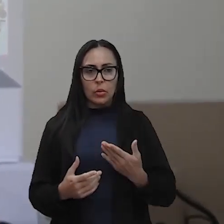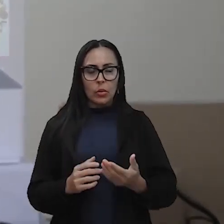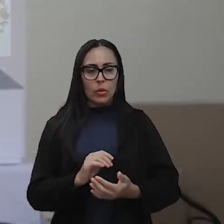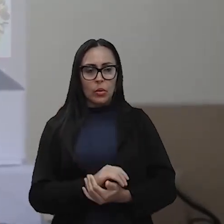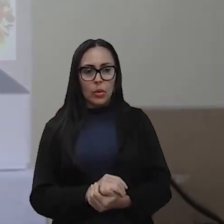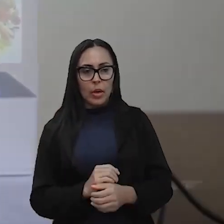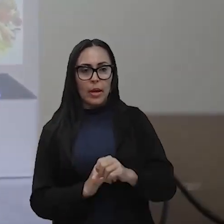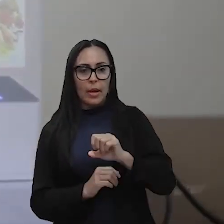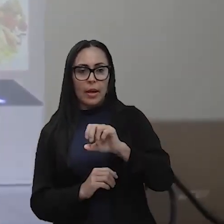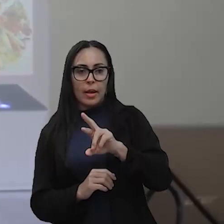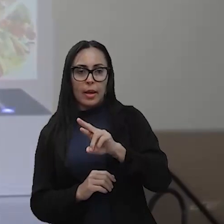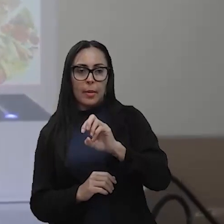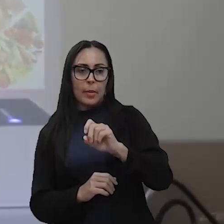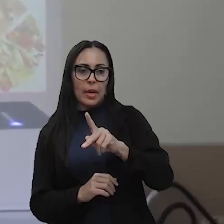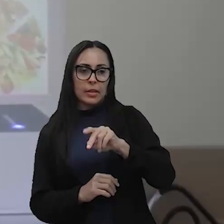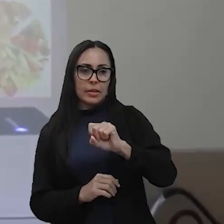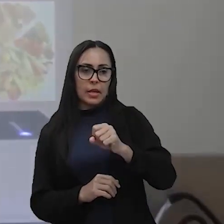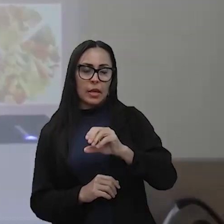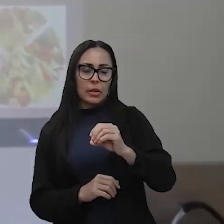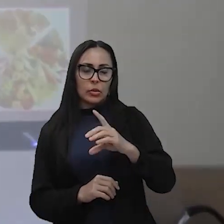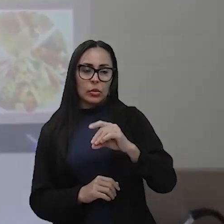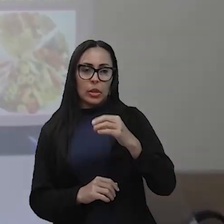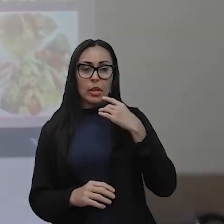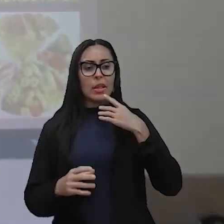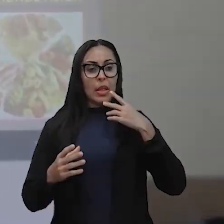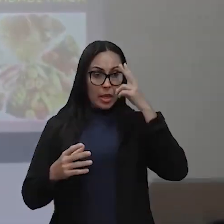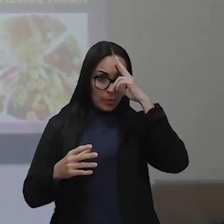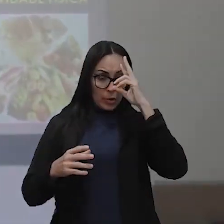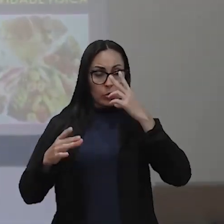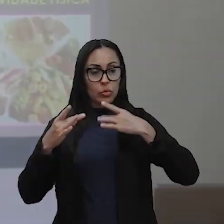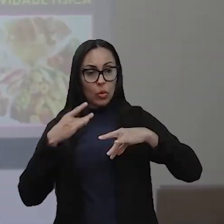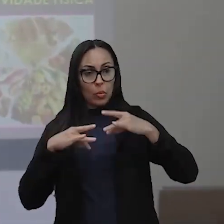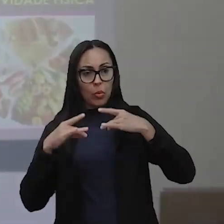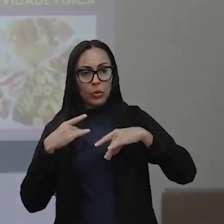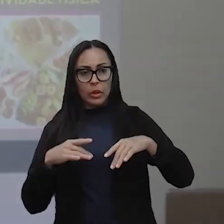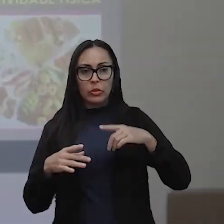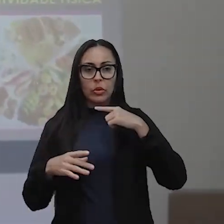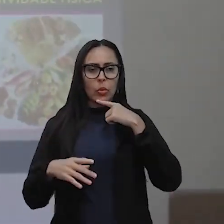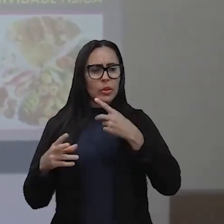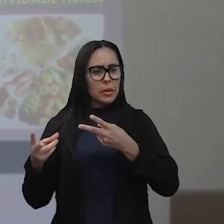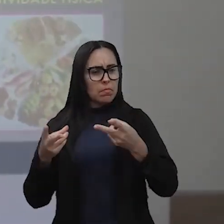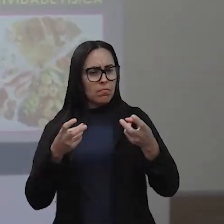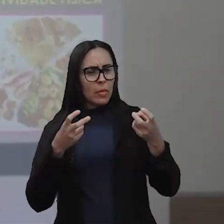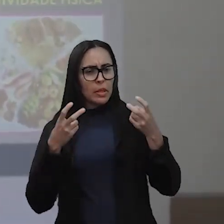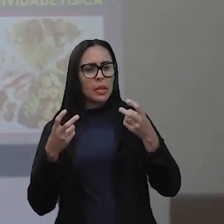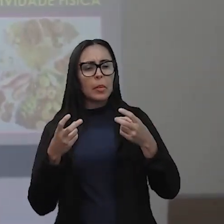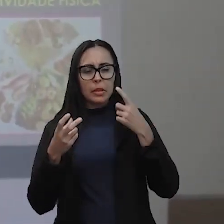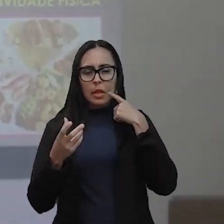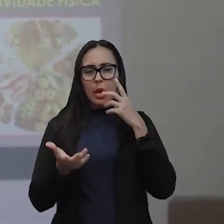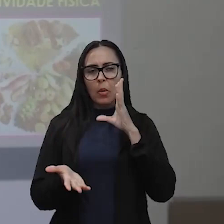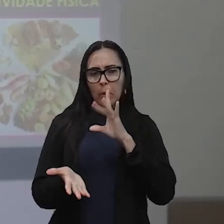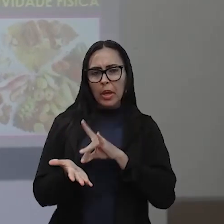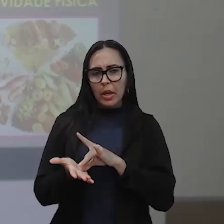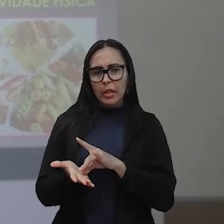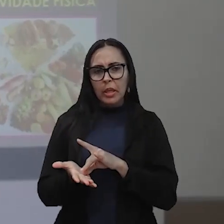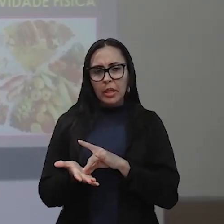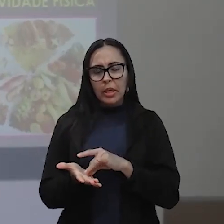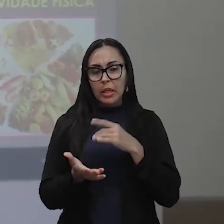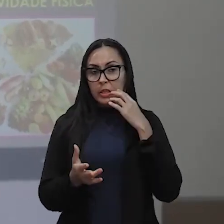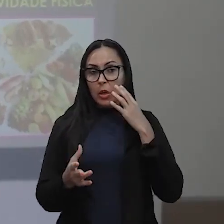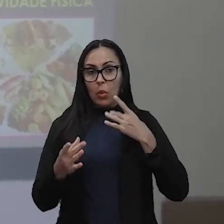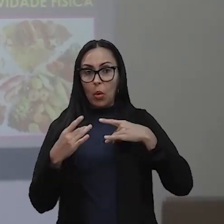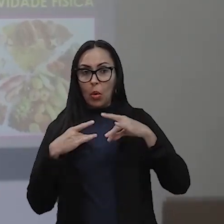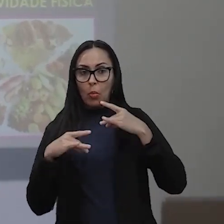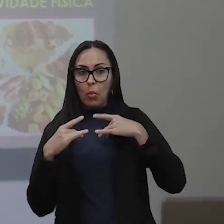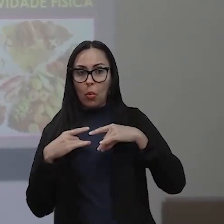mama, lembra dos hormônios que o organismo não consegue identificar se realmente são os hormônios favoráveis ou não a ele,